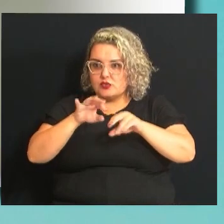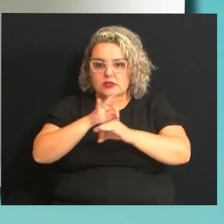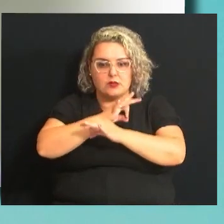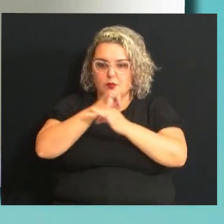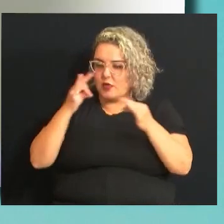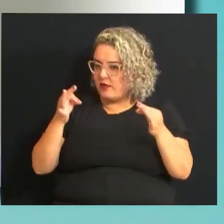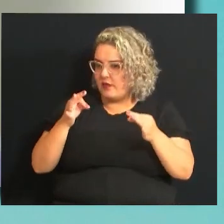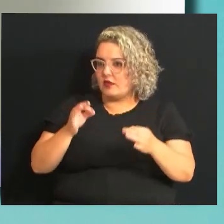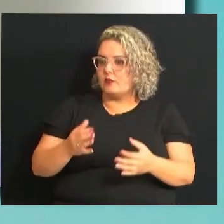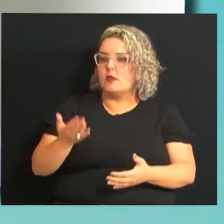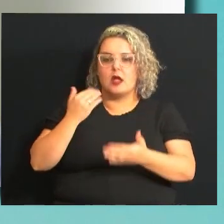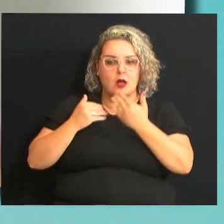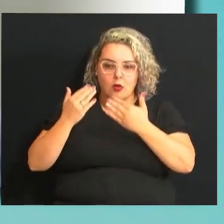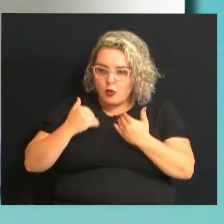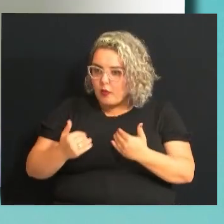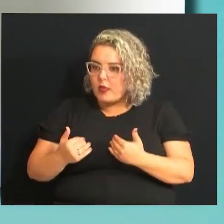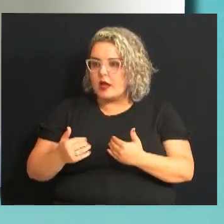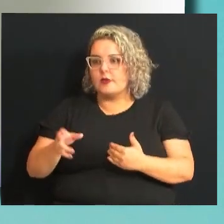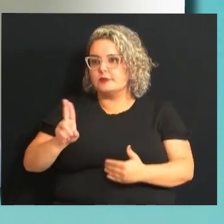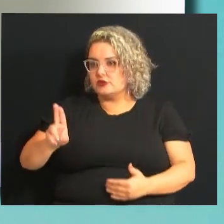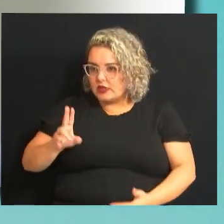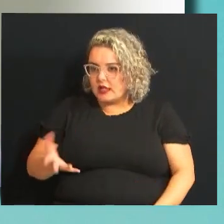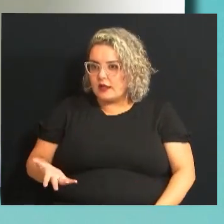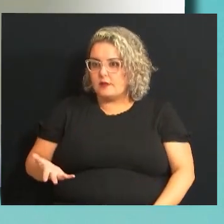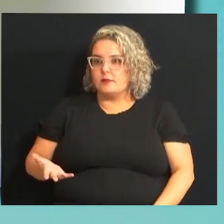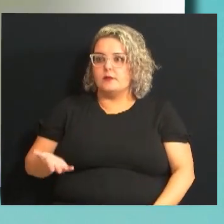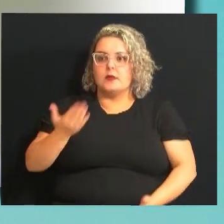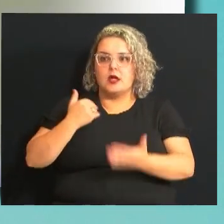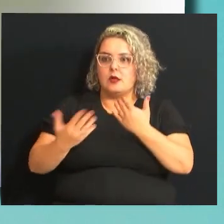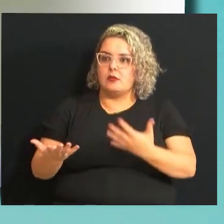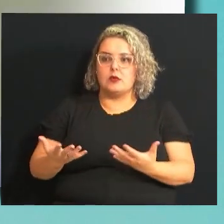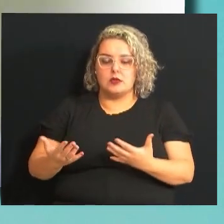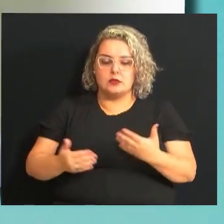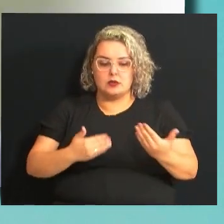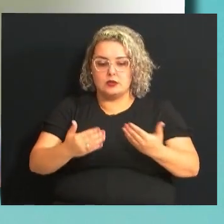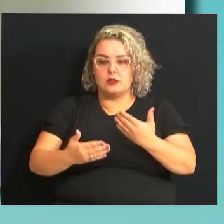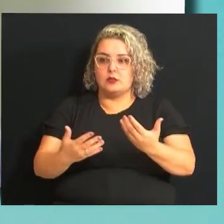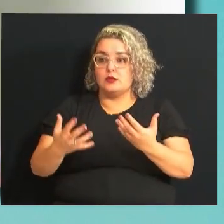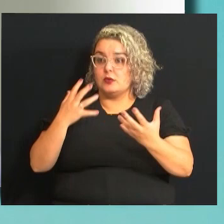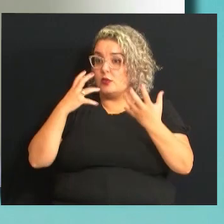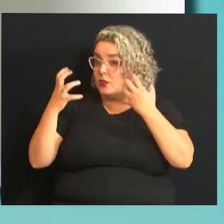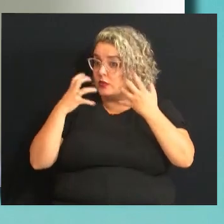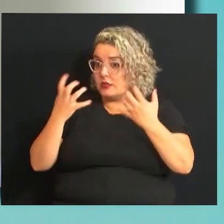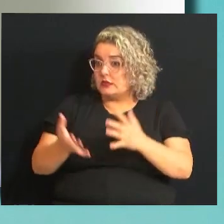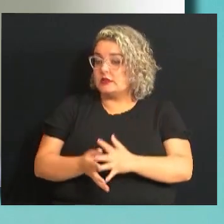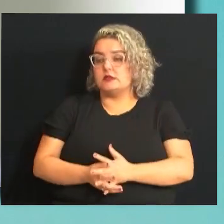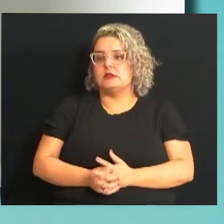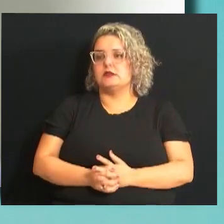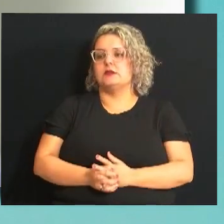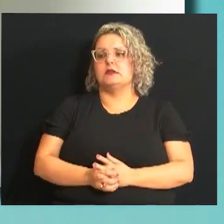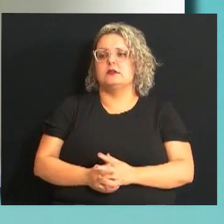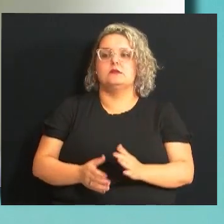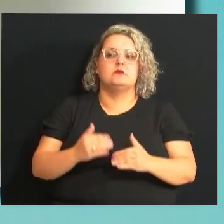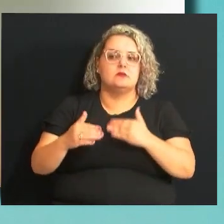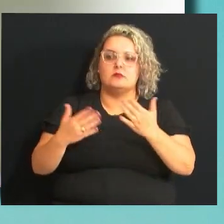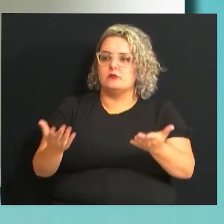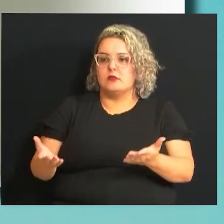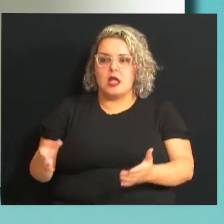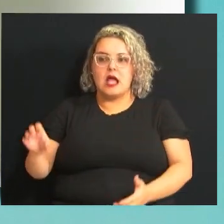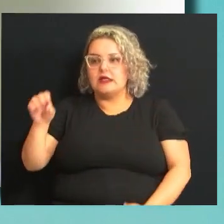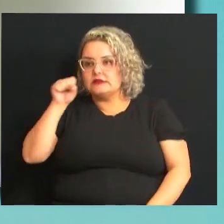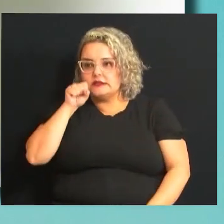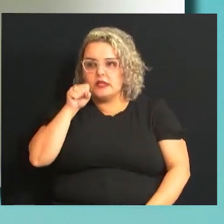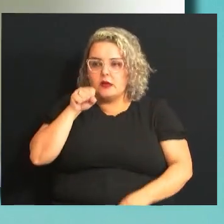uma questão estética. Eles são perfeitos para consumo, mas de alguma forma ou de outra esse alimento passou por algum estresse